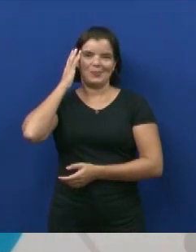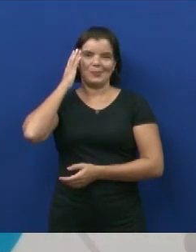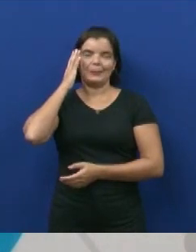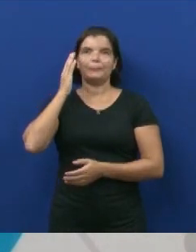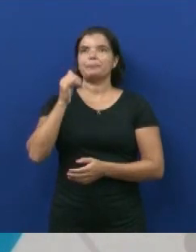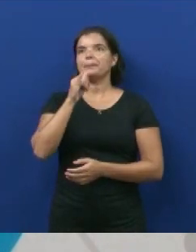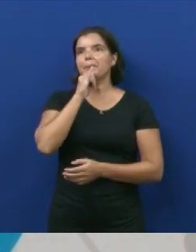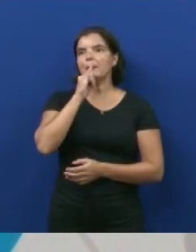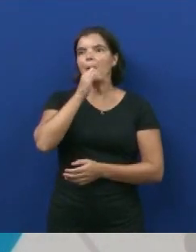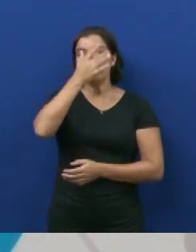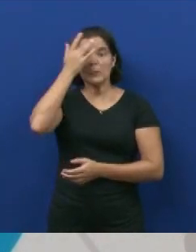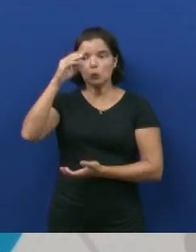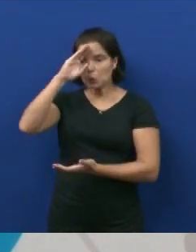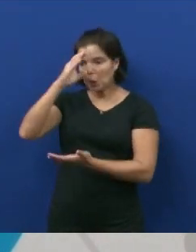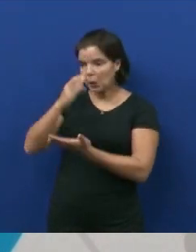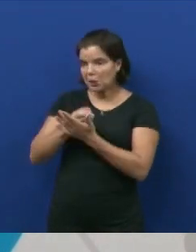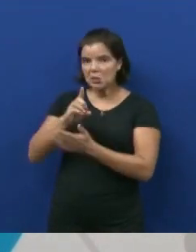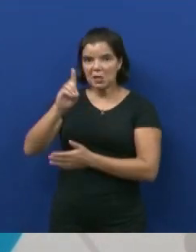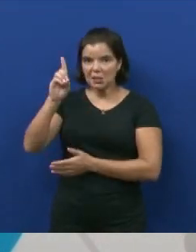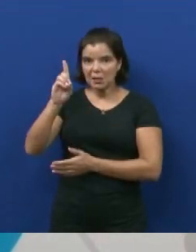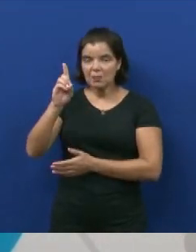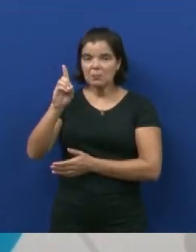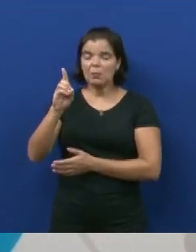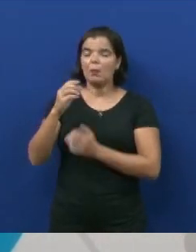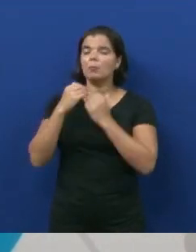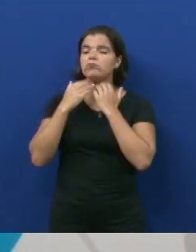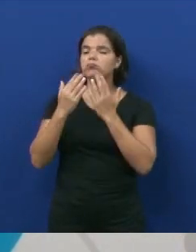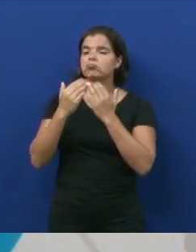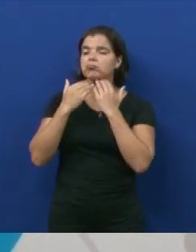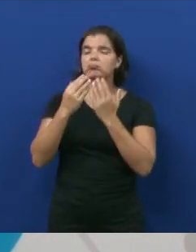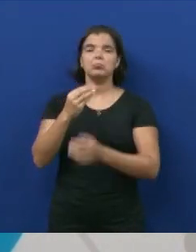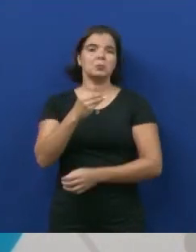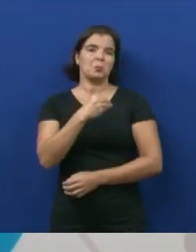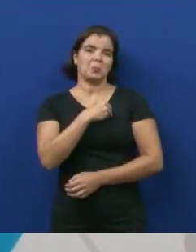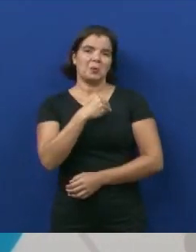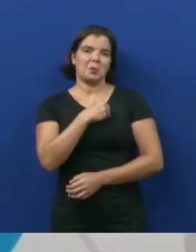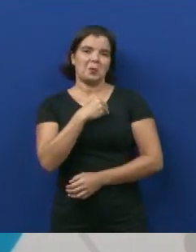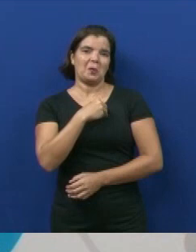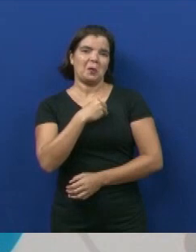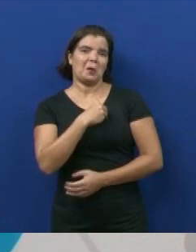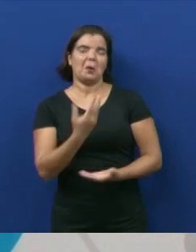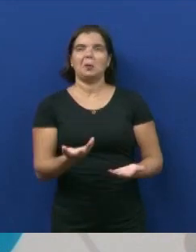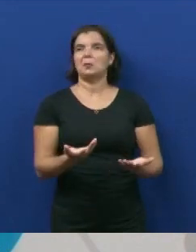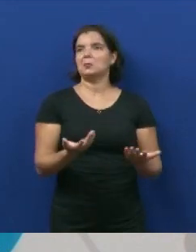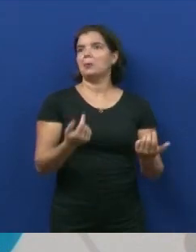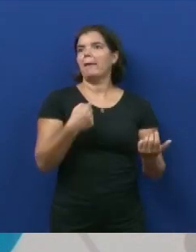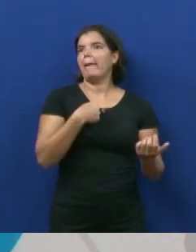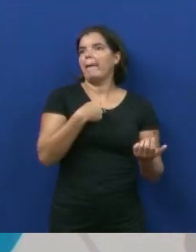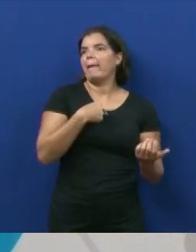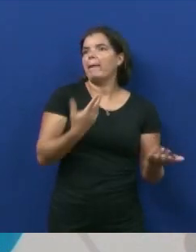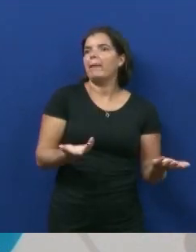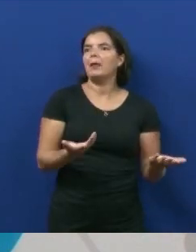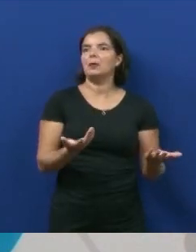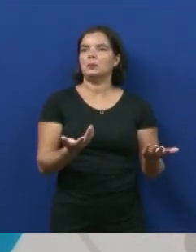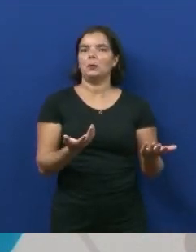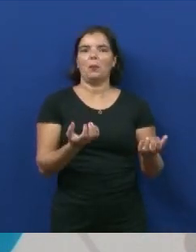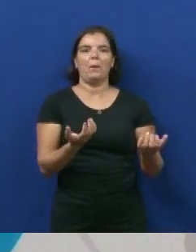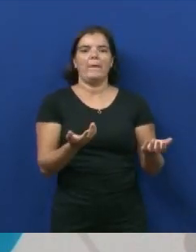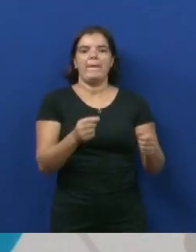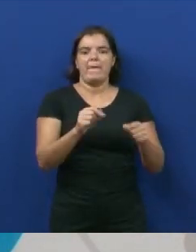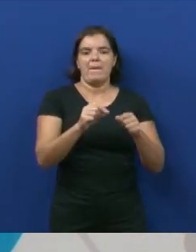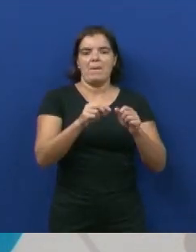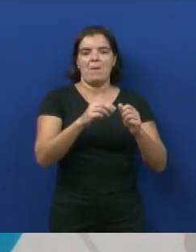para um ateu, ele não tem esse conceito, né, de que eu estou pecando, eu estou adulterando